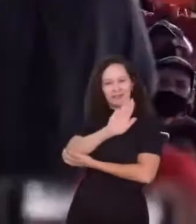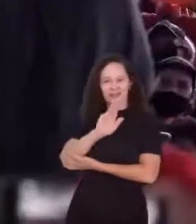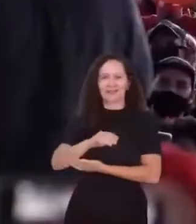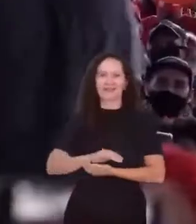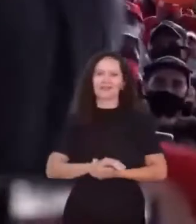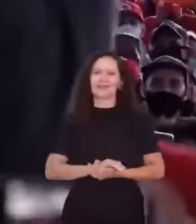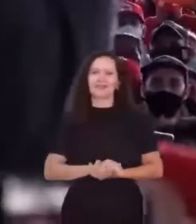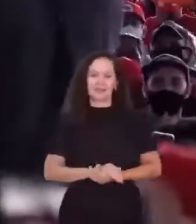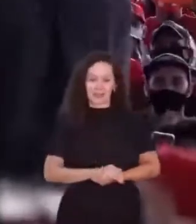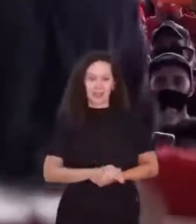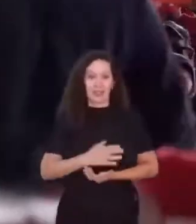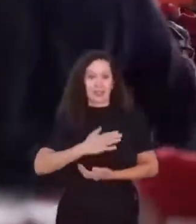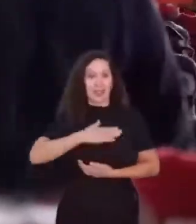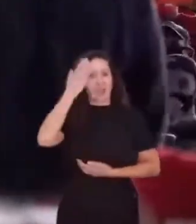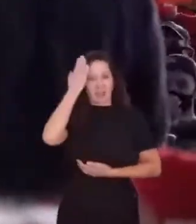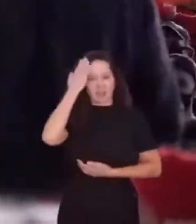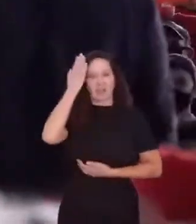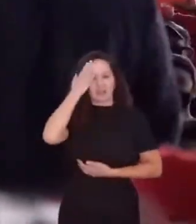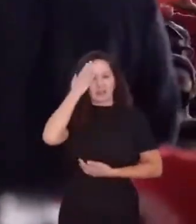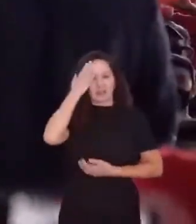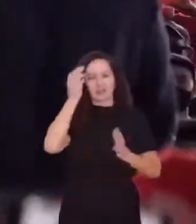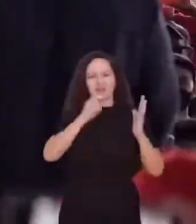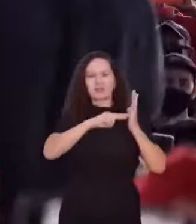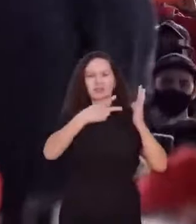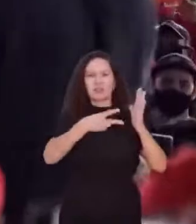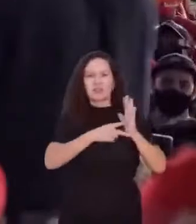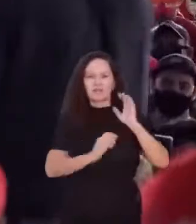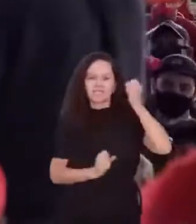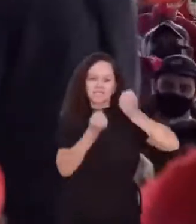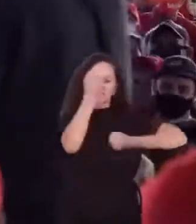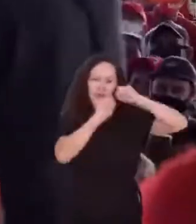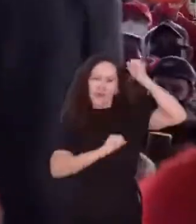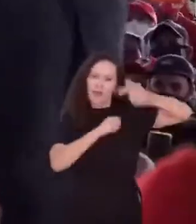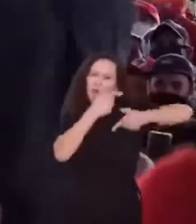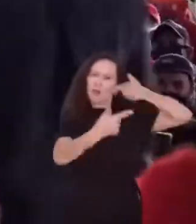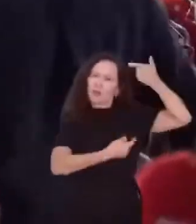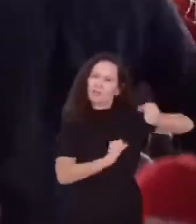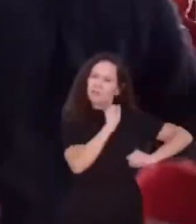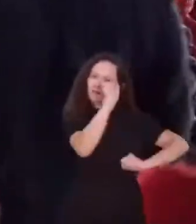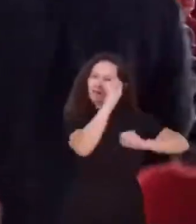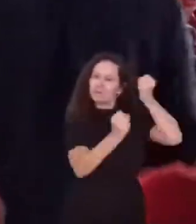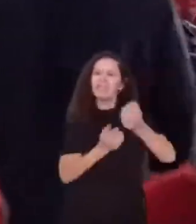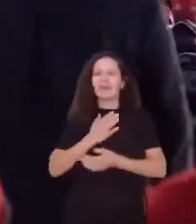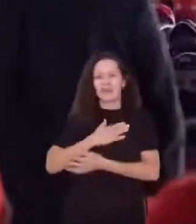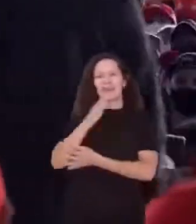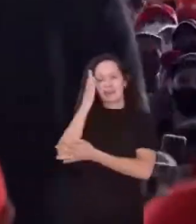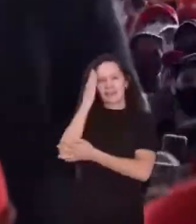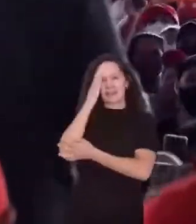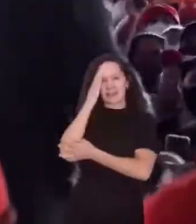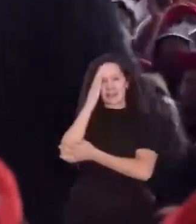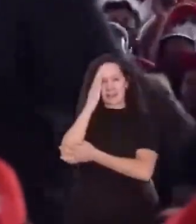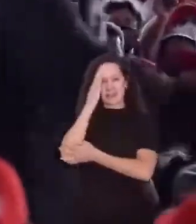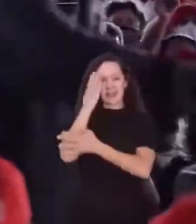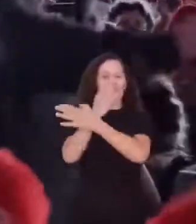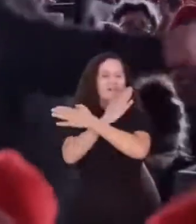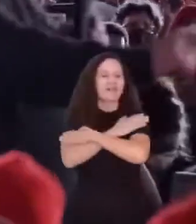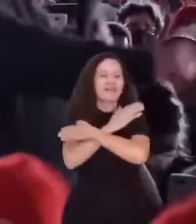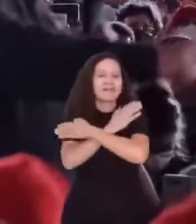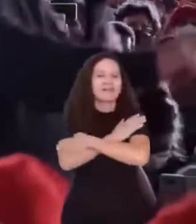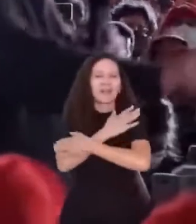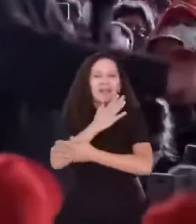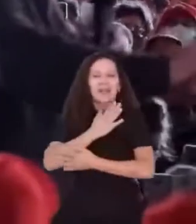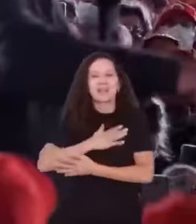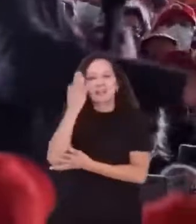Eu sei o que é o chão de fábrica. Eu sei o que é ficar desempregado. Eu sei o que é